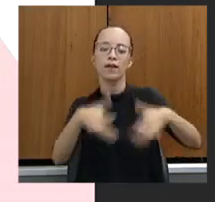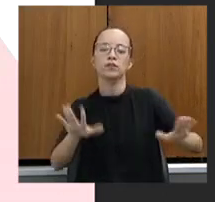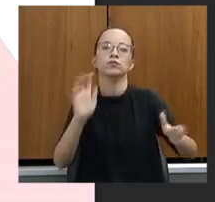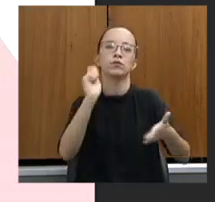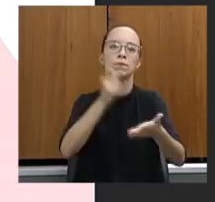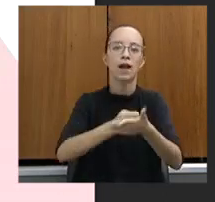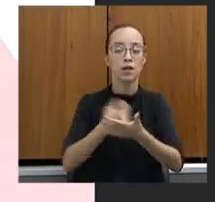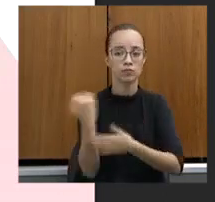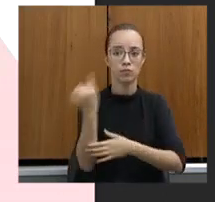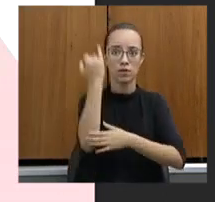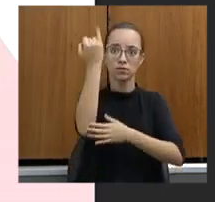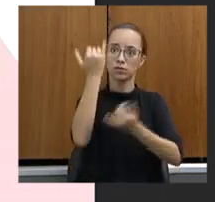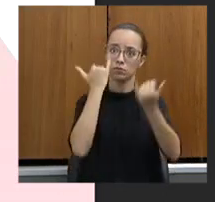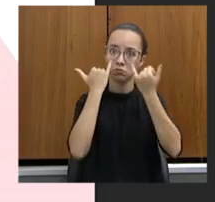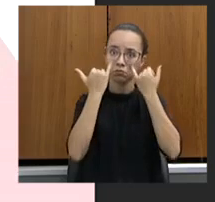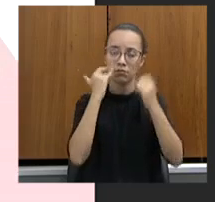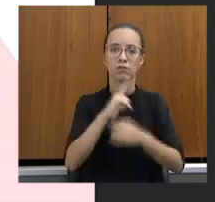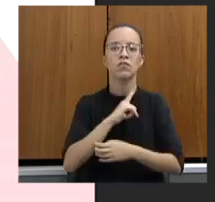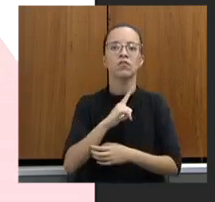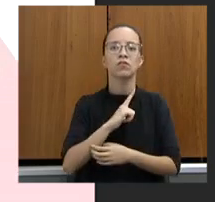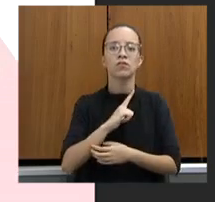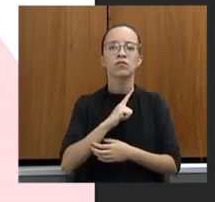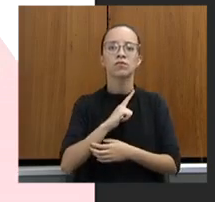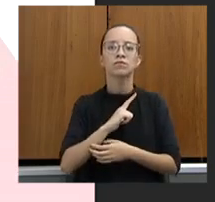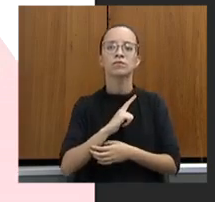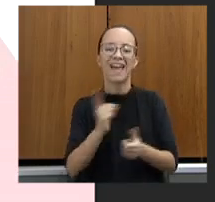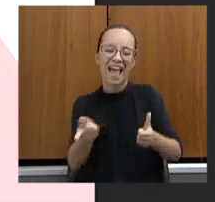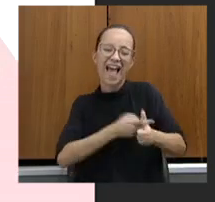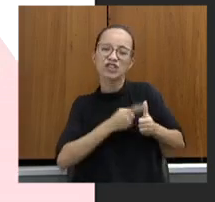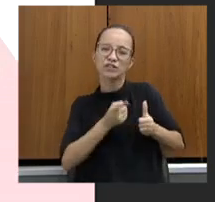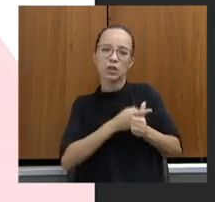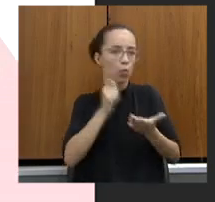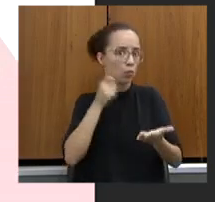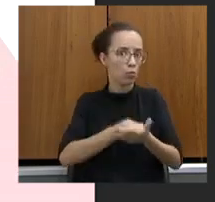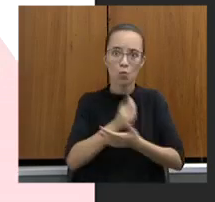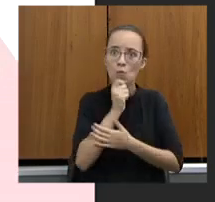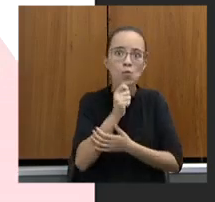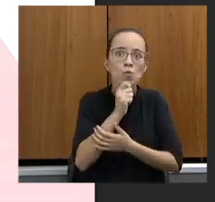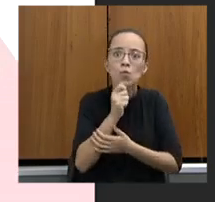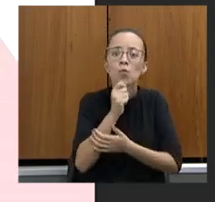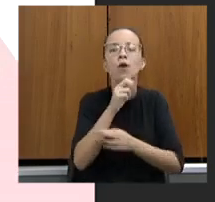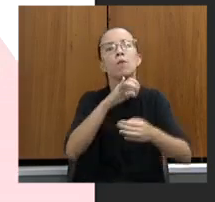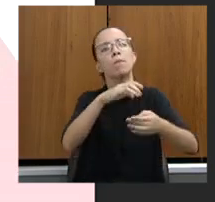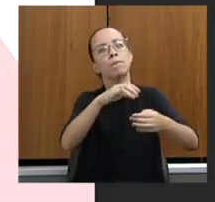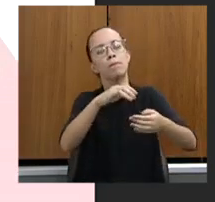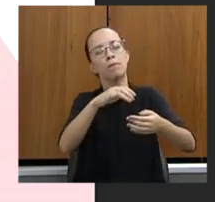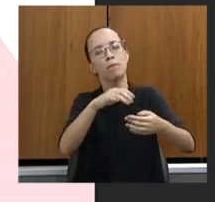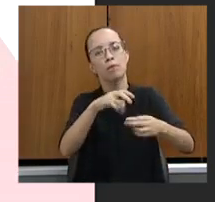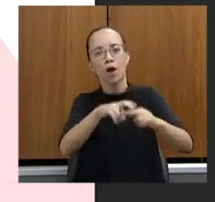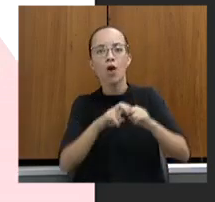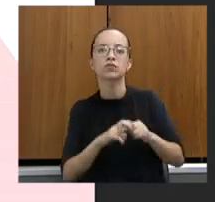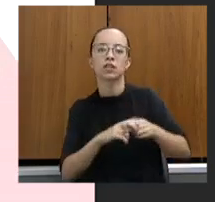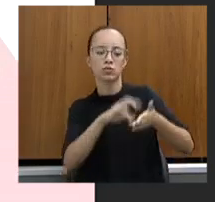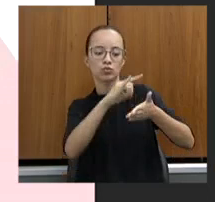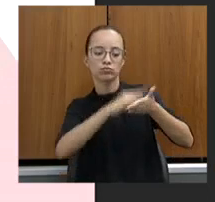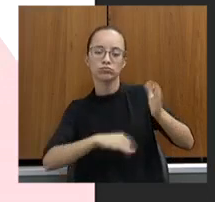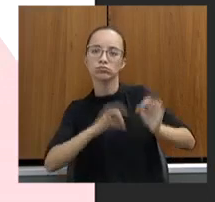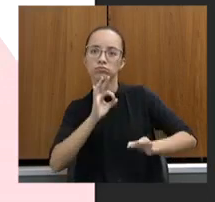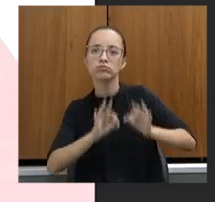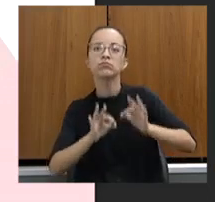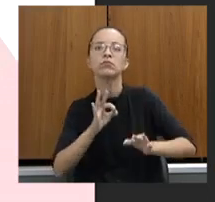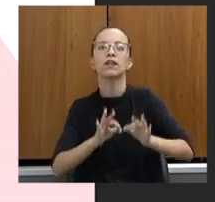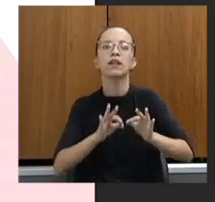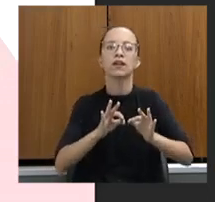informação importante as dívidas não pagas em função das liminares elas eram acumuladas dos